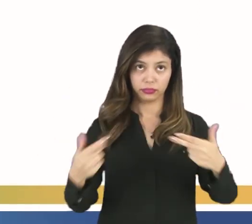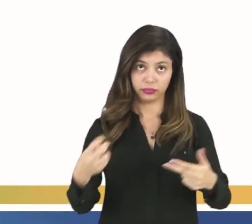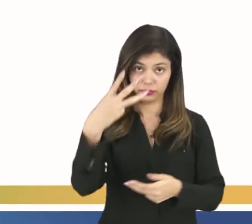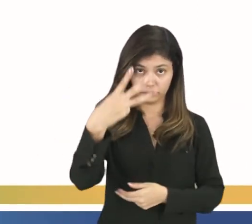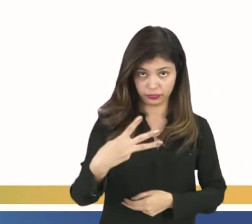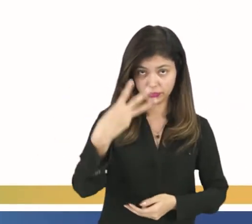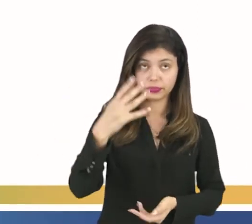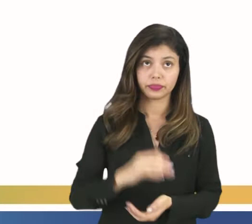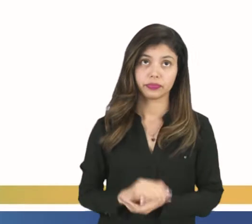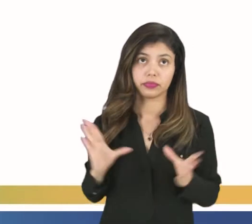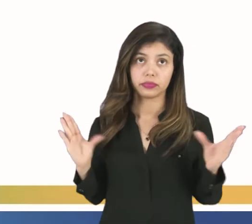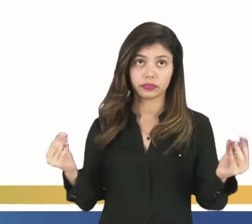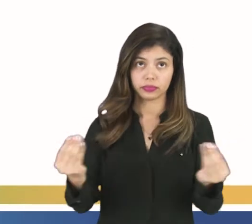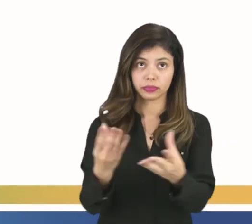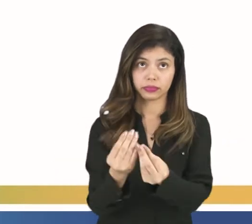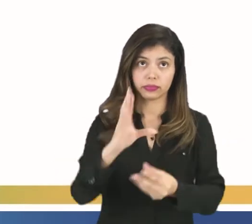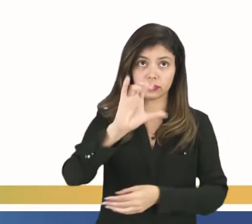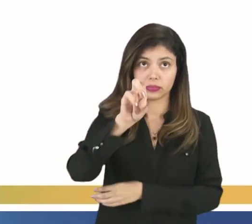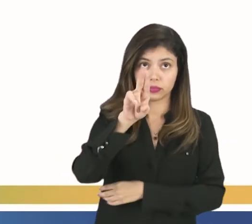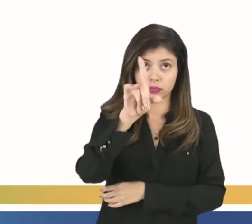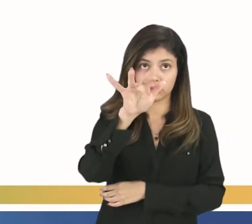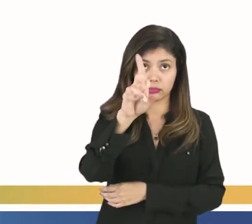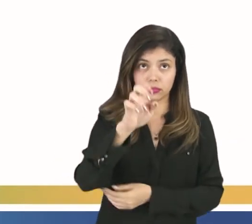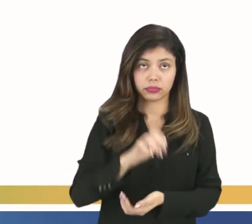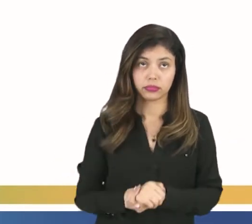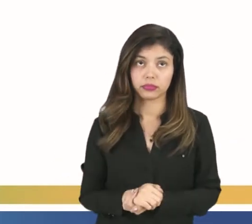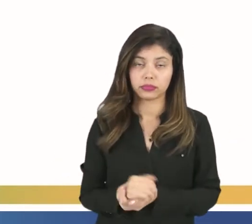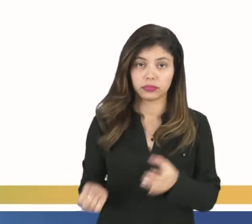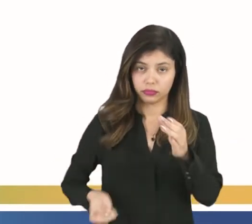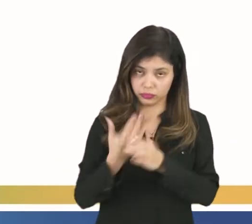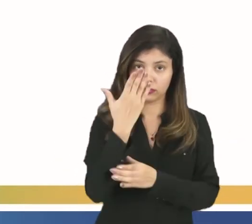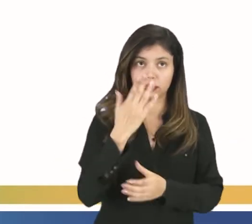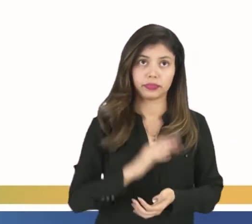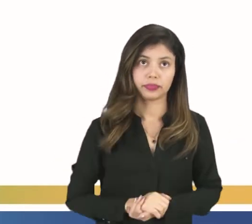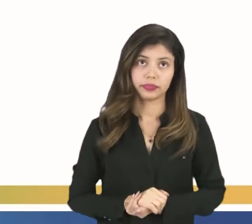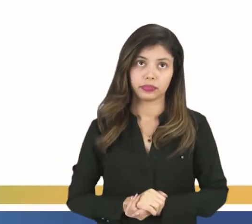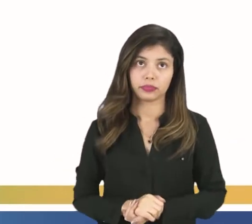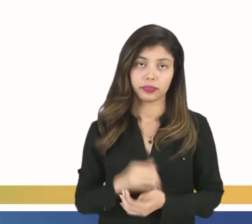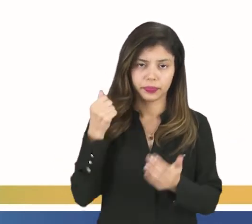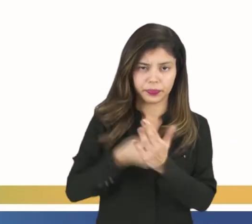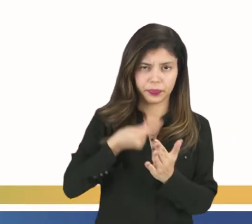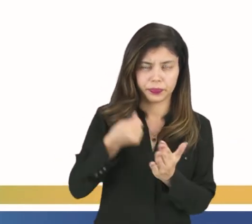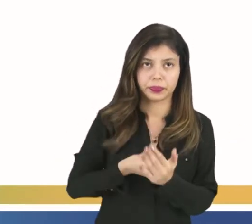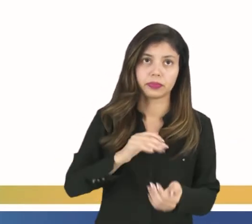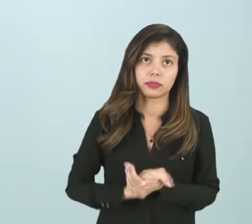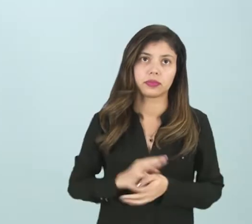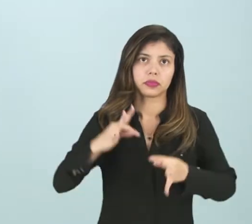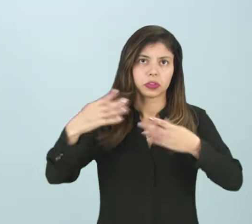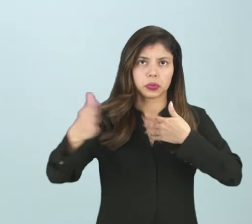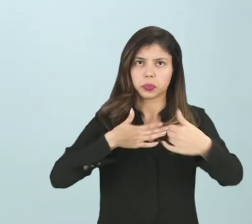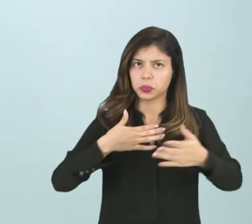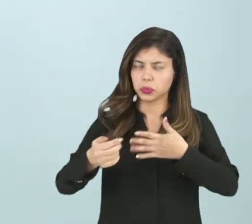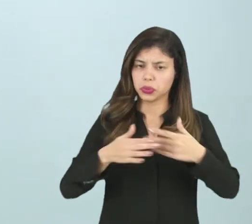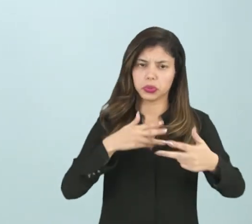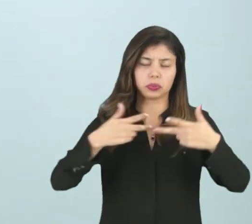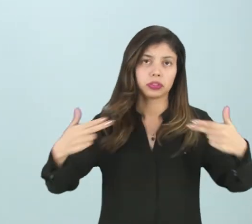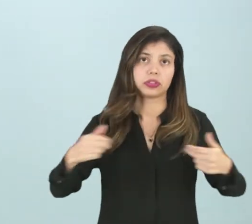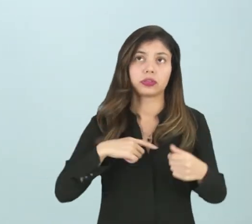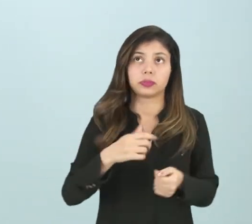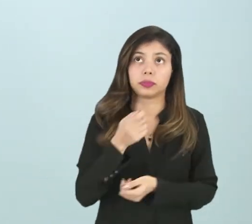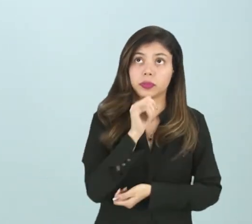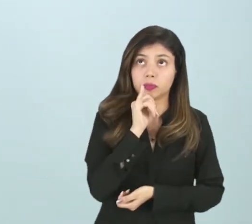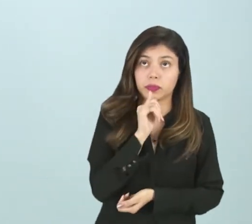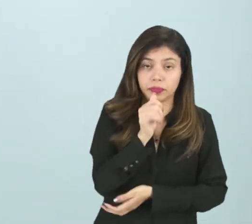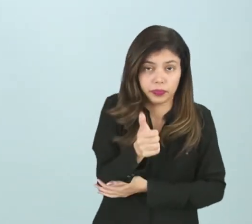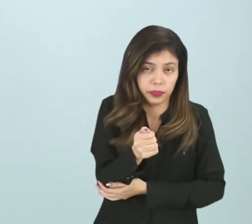3 características: a substância, a causalidade e a existência. Para todo e qualquer objeto, como por exemplo esse controle que